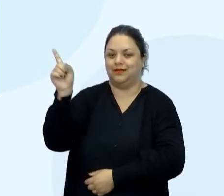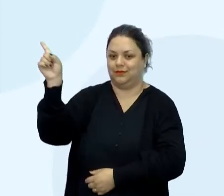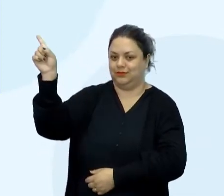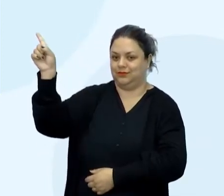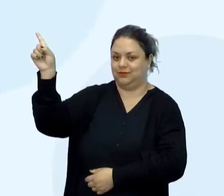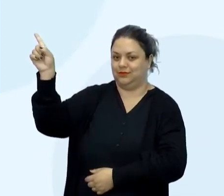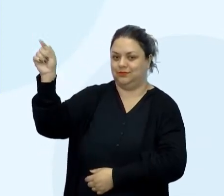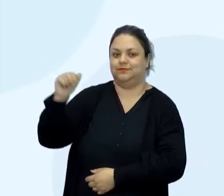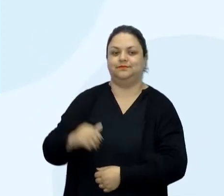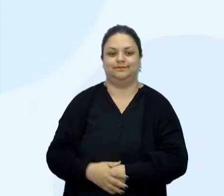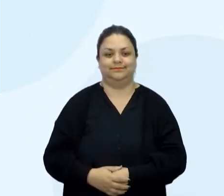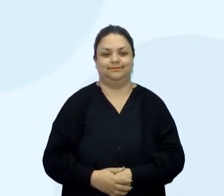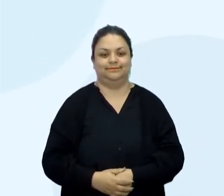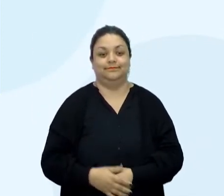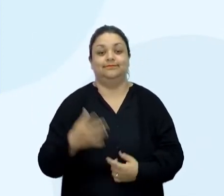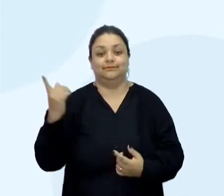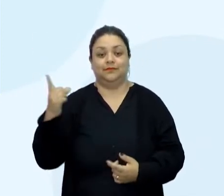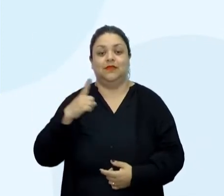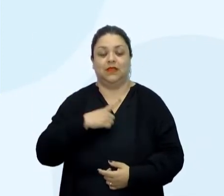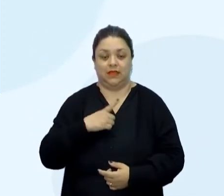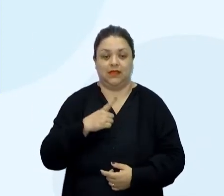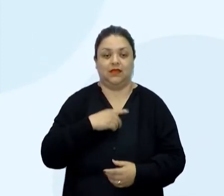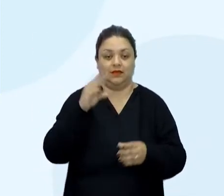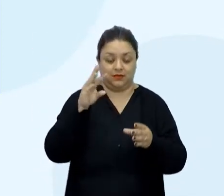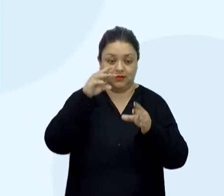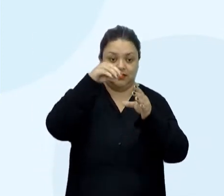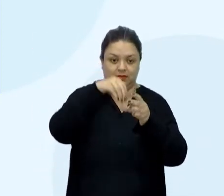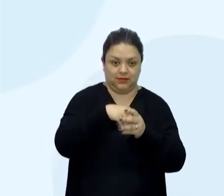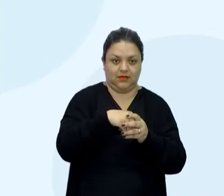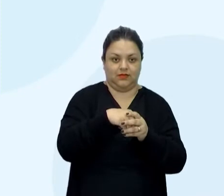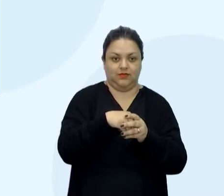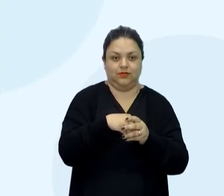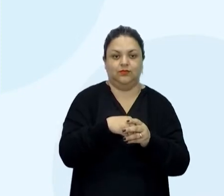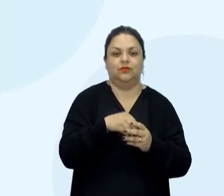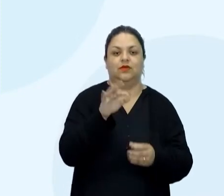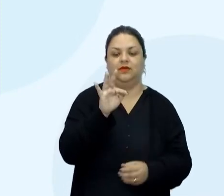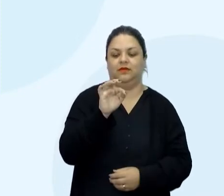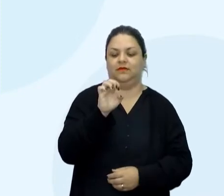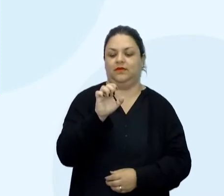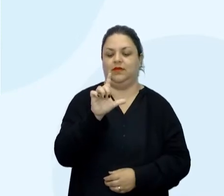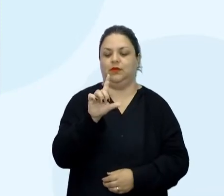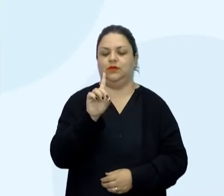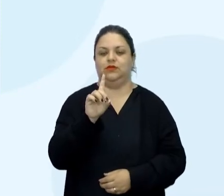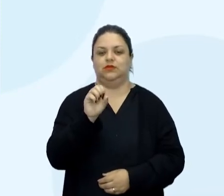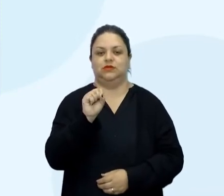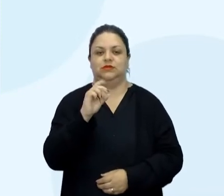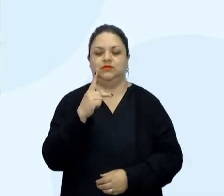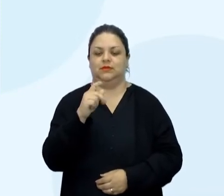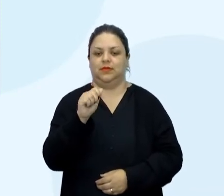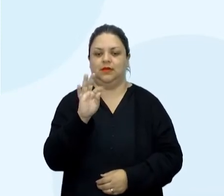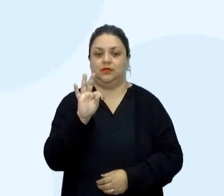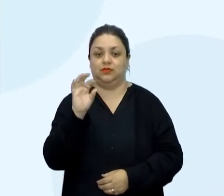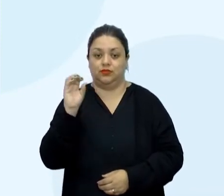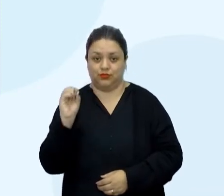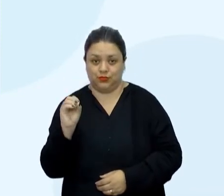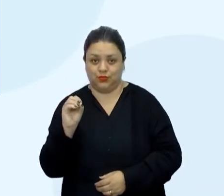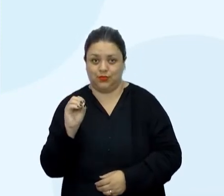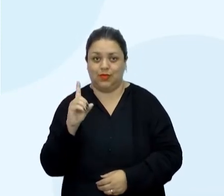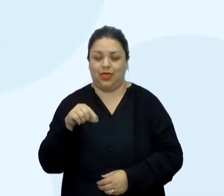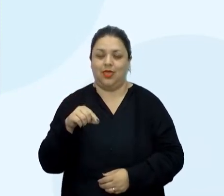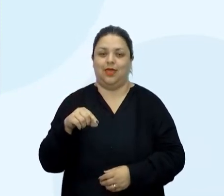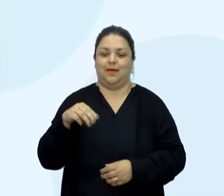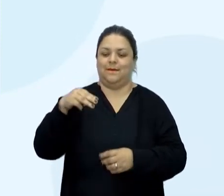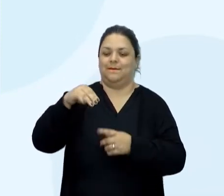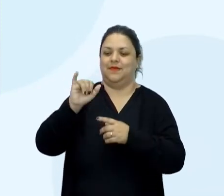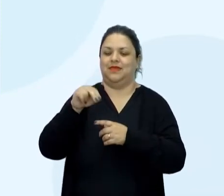fase cristalina feldspática. Então lembra, feldspato, leucita, são minerais, então